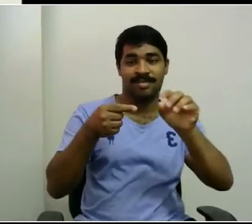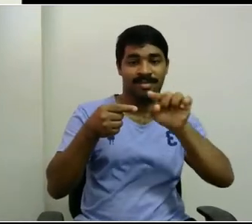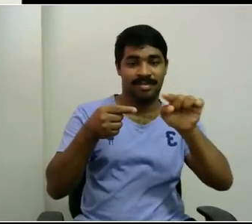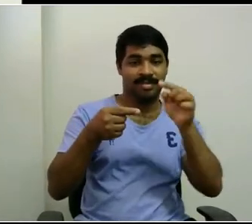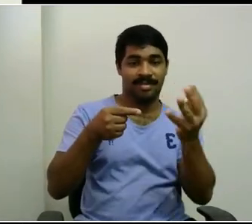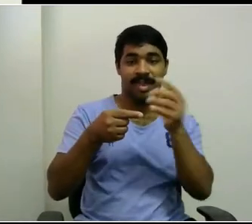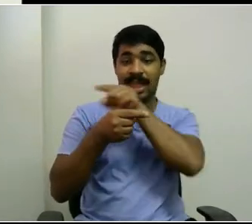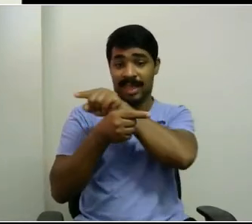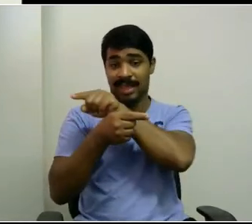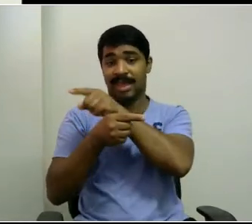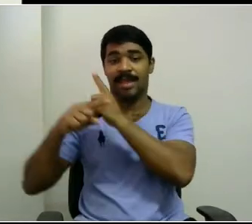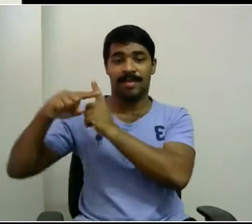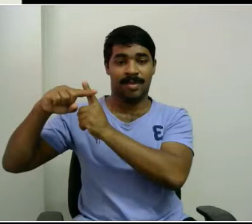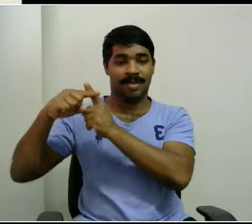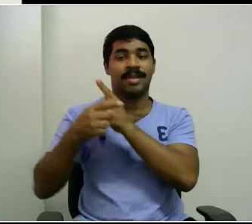1.